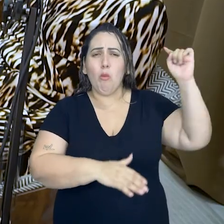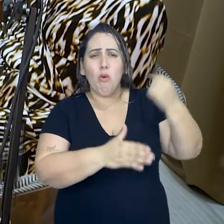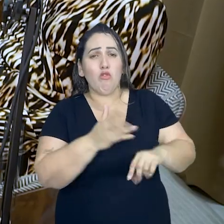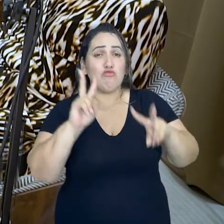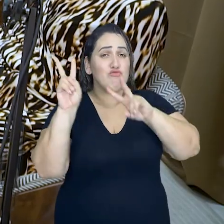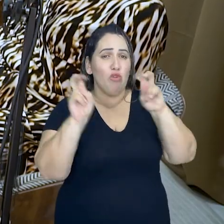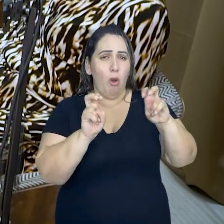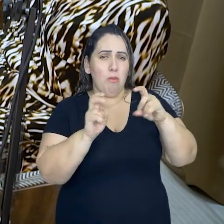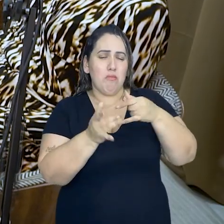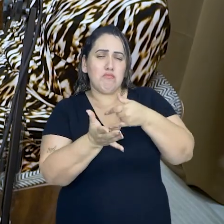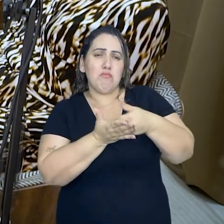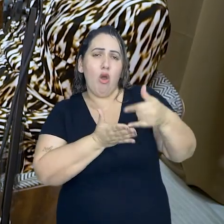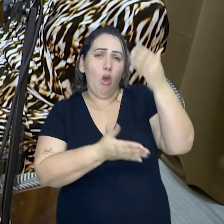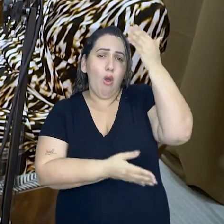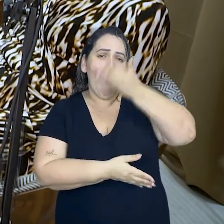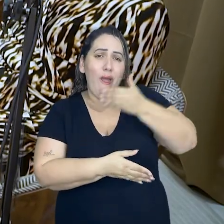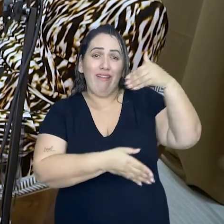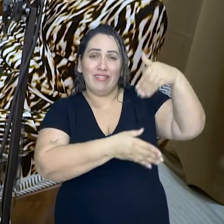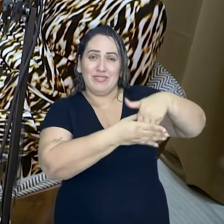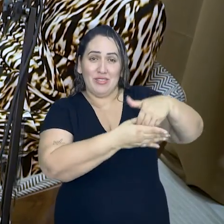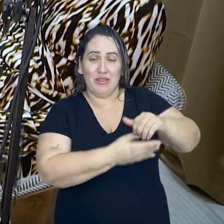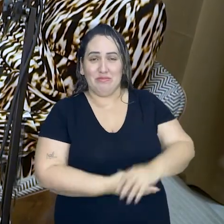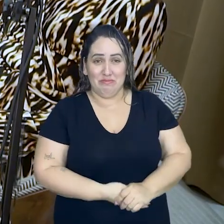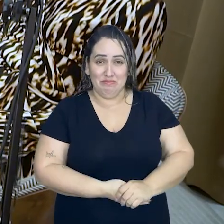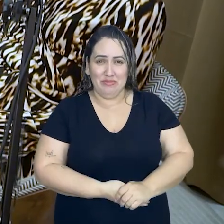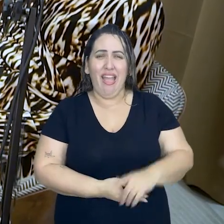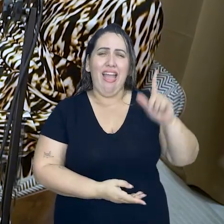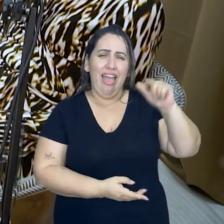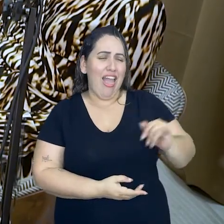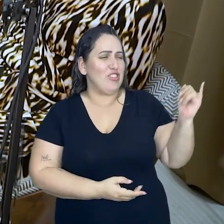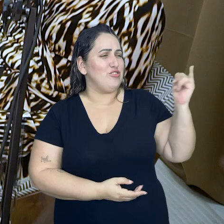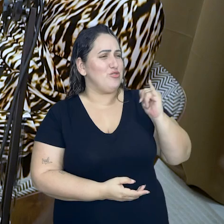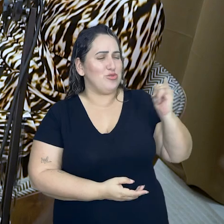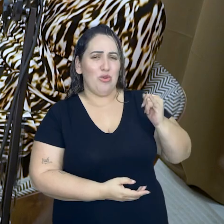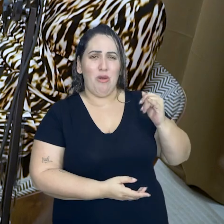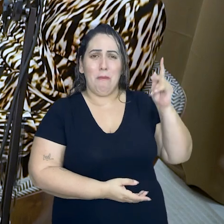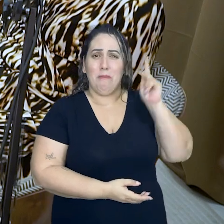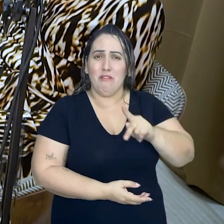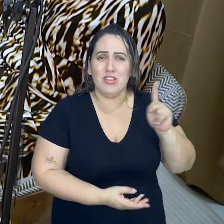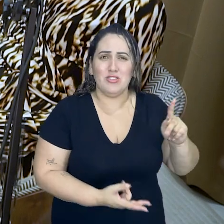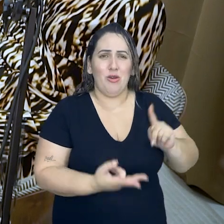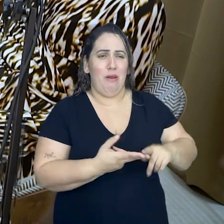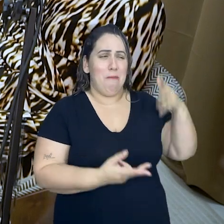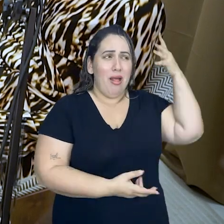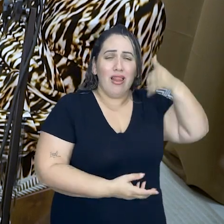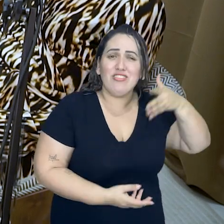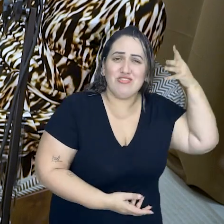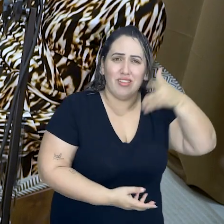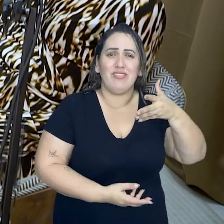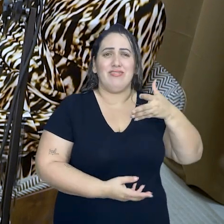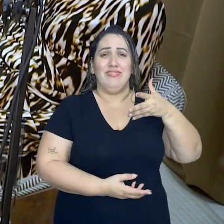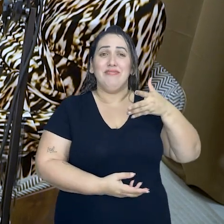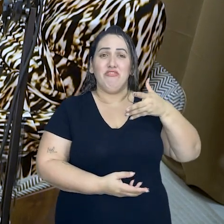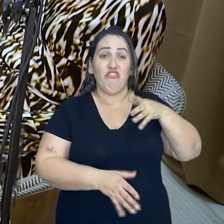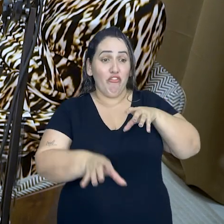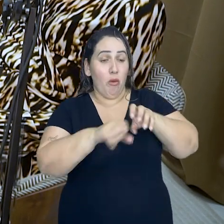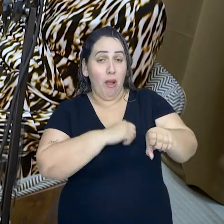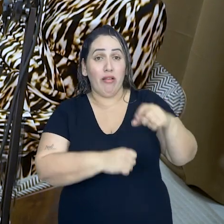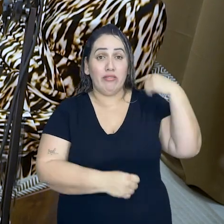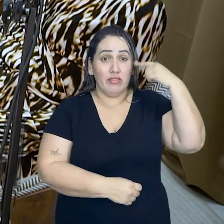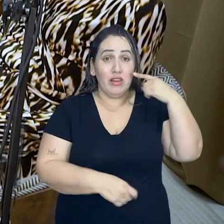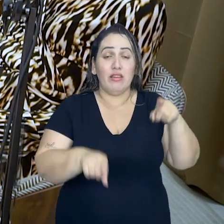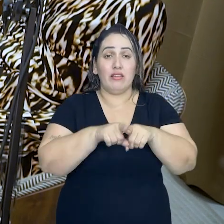instrutora, é palestrante, formação em Direito e também em Ciências Contábeis, multiplicadora aí desses